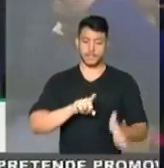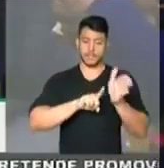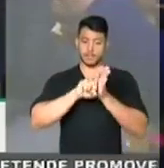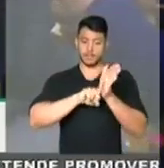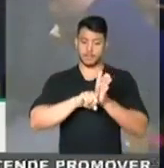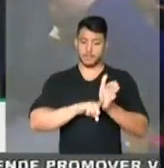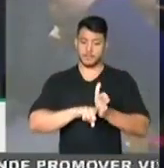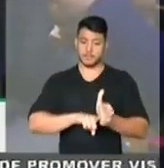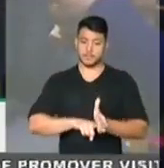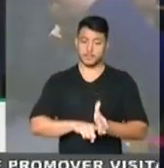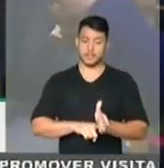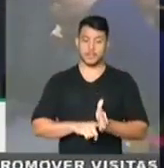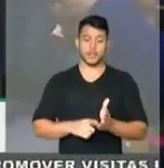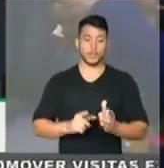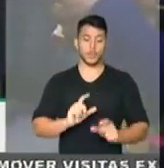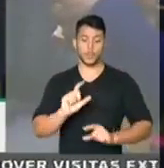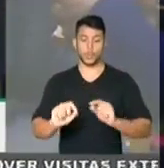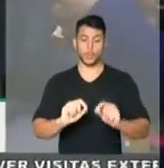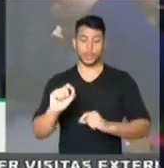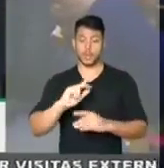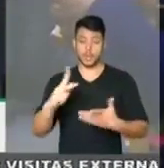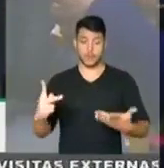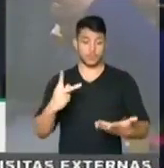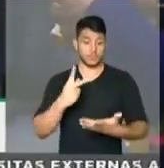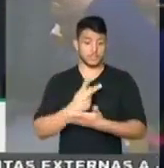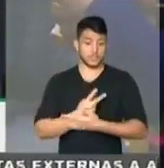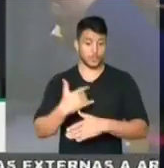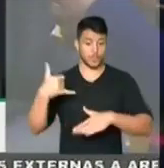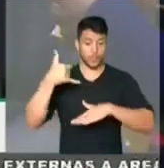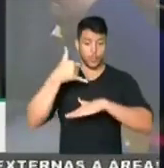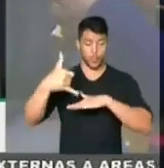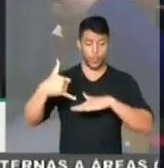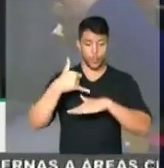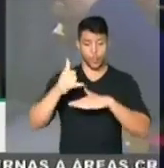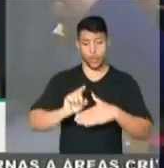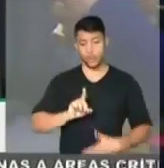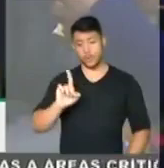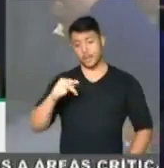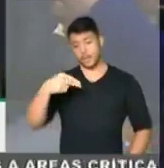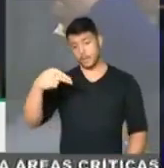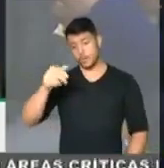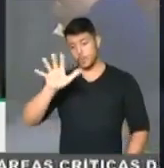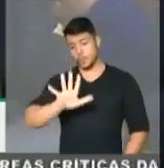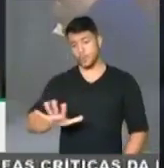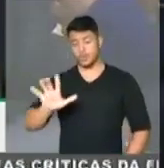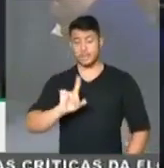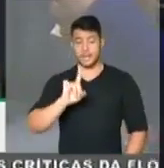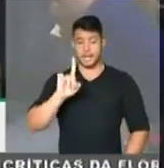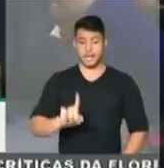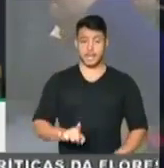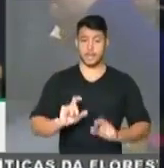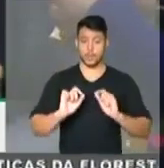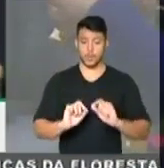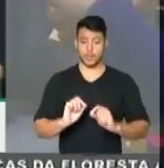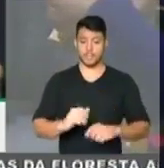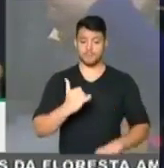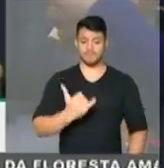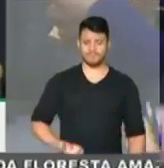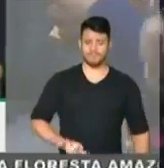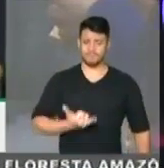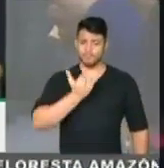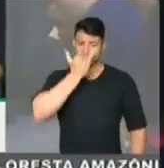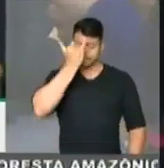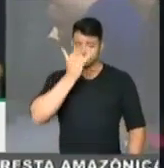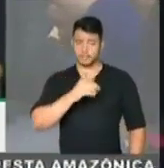do vazamento de óleo no Nordeste brasileiro. Este que já é o maior desastre ambiental da nossa história, atingindo